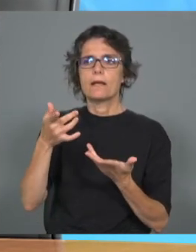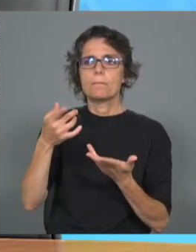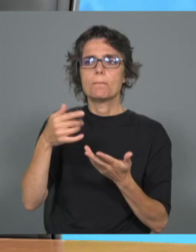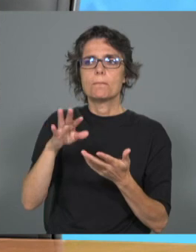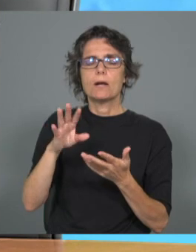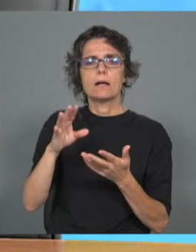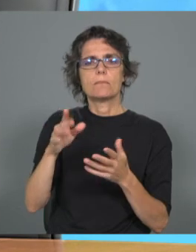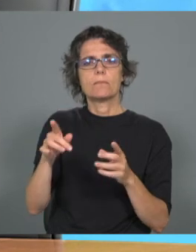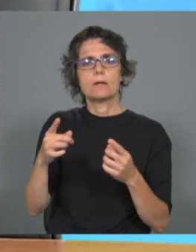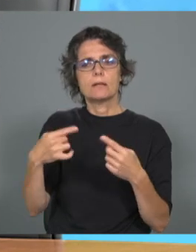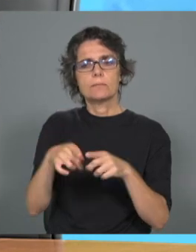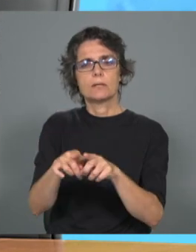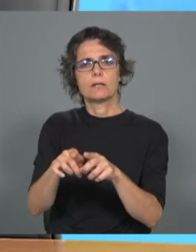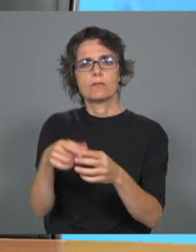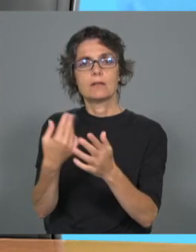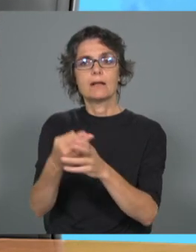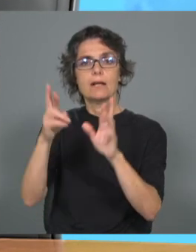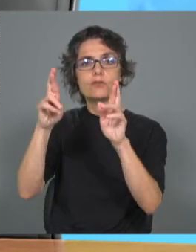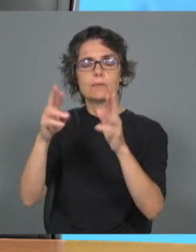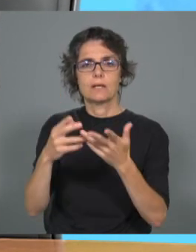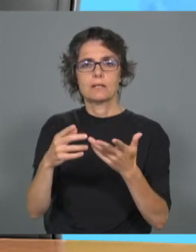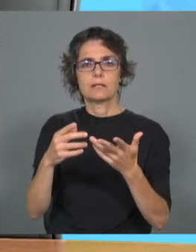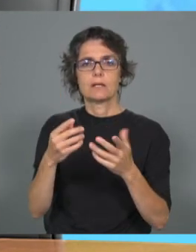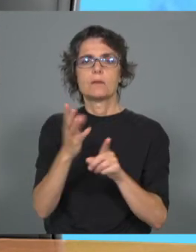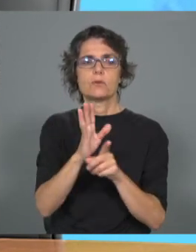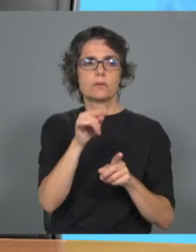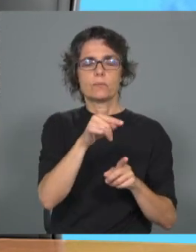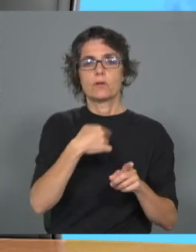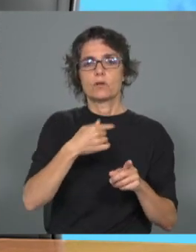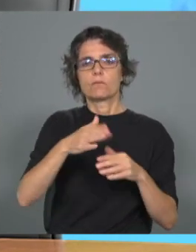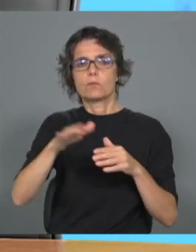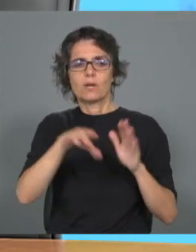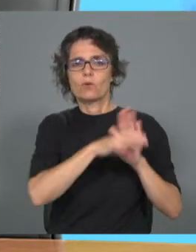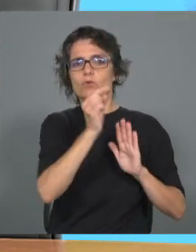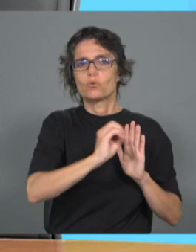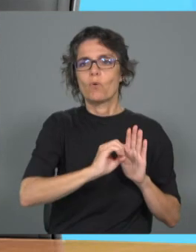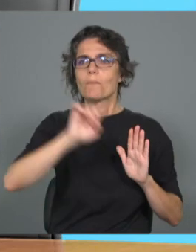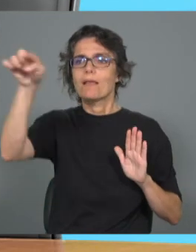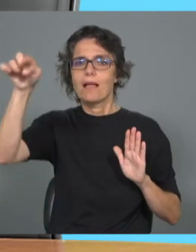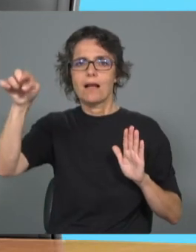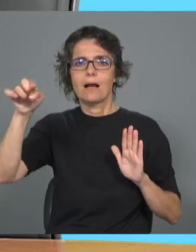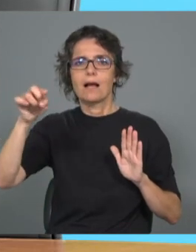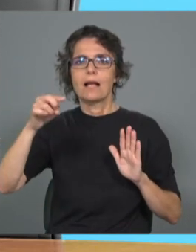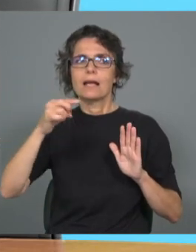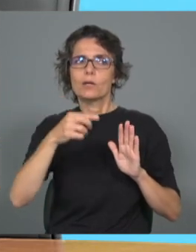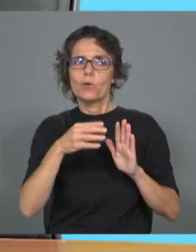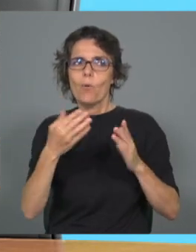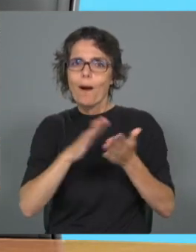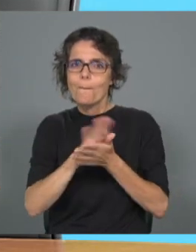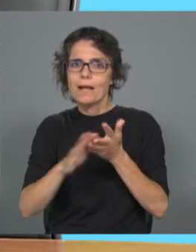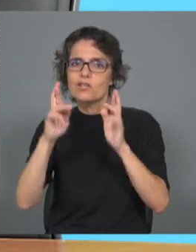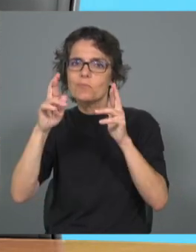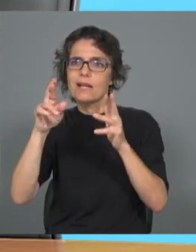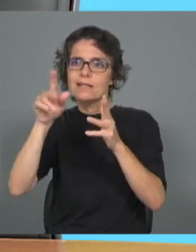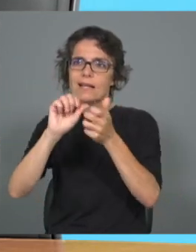mais justo, eu espero poder realizar os meus sonhos. E, portanto, como é que conseguimos construir